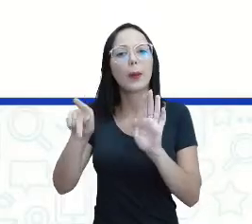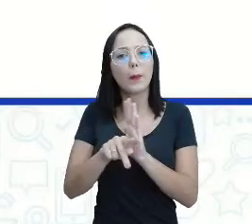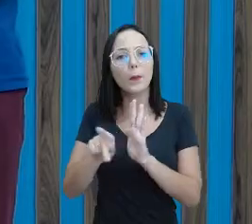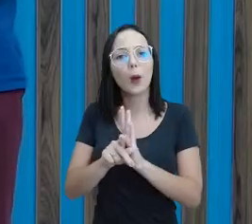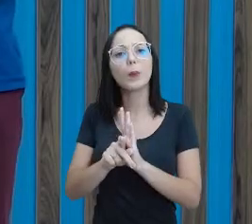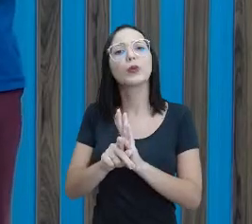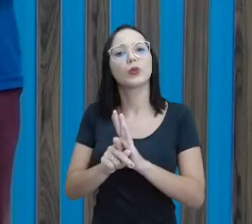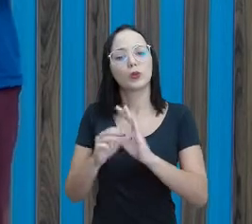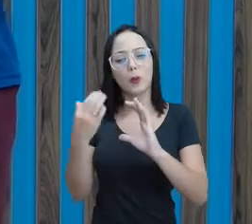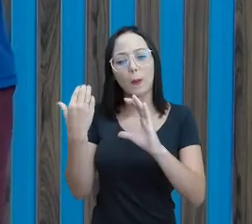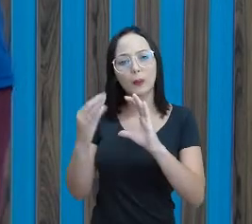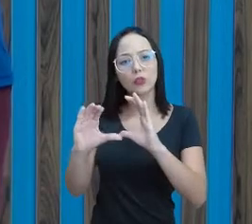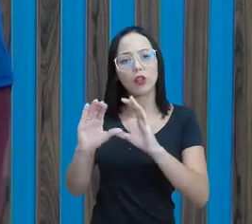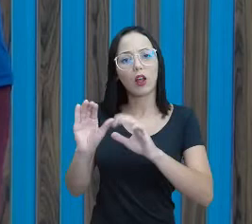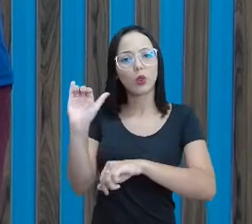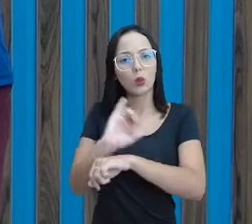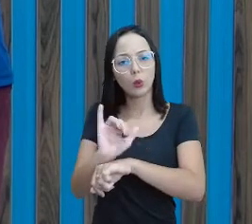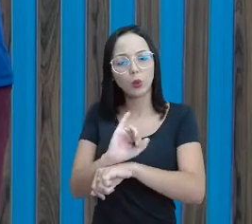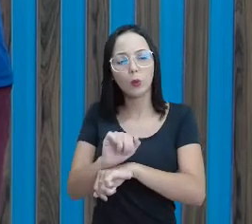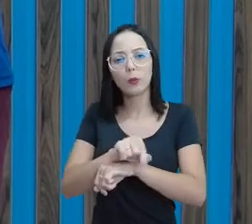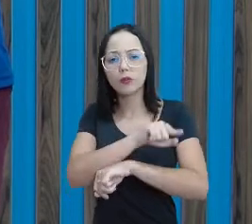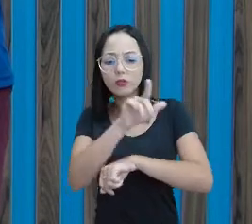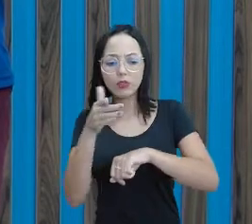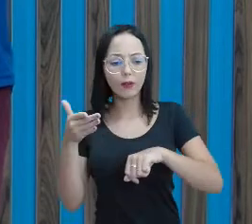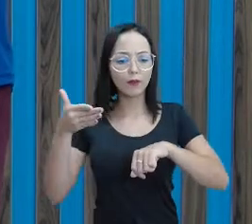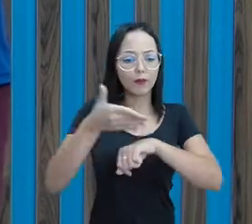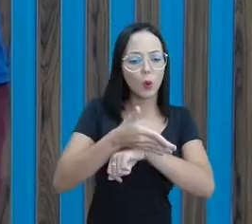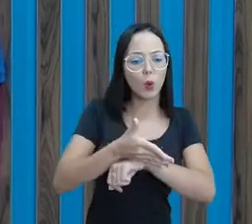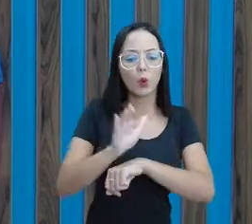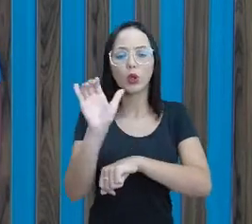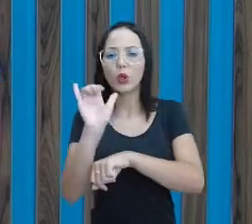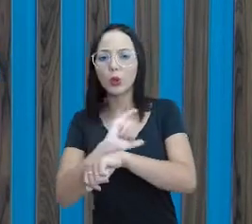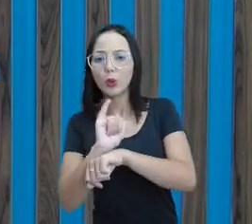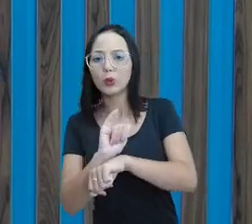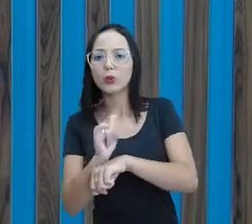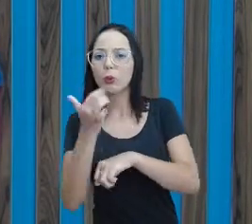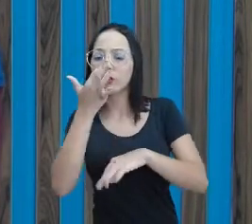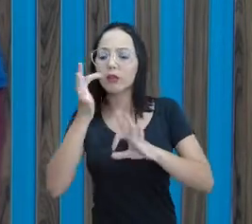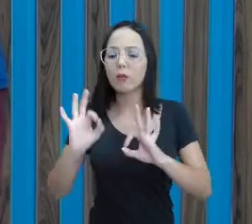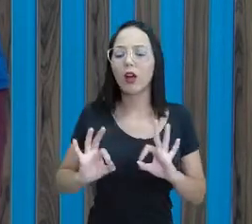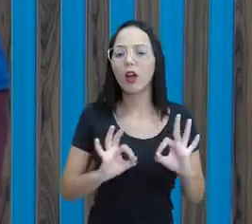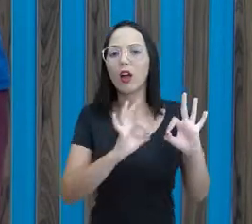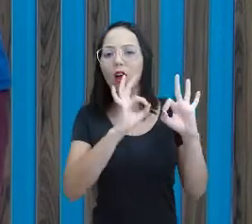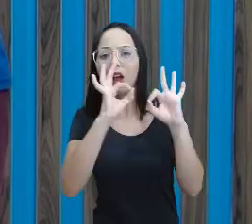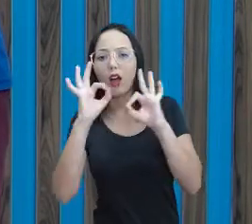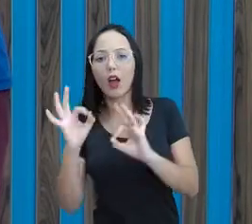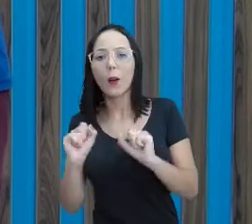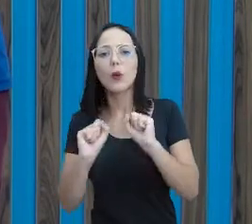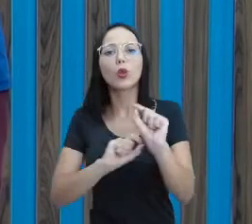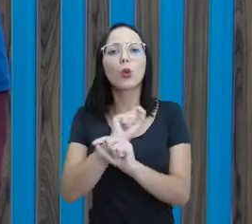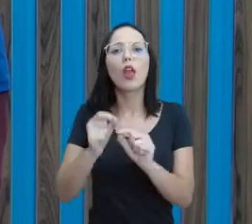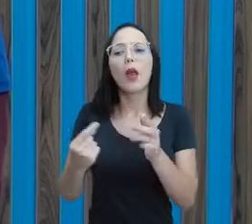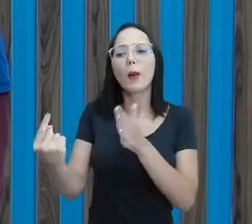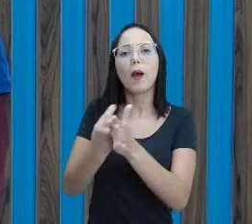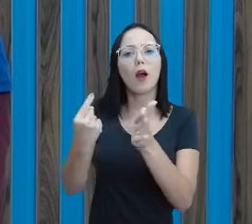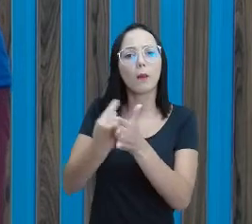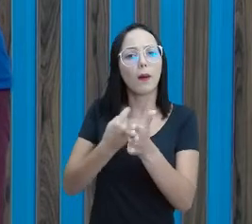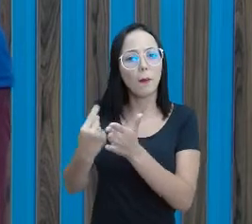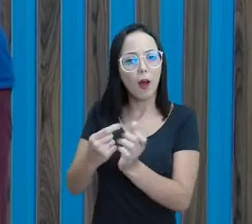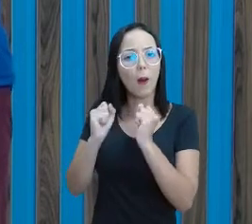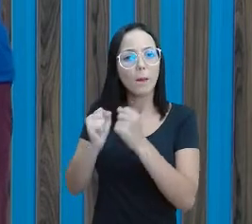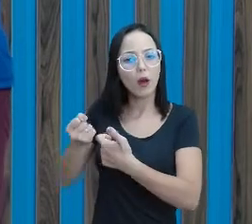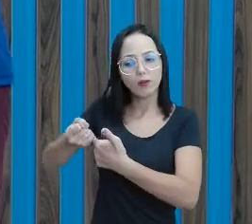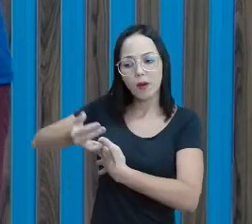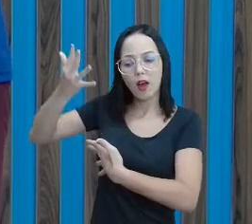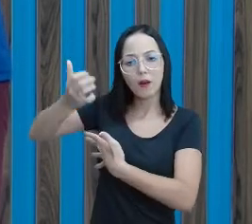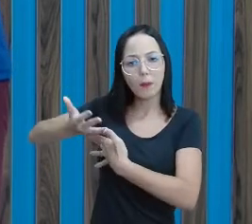no YouTube. Na hora que tu for lá no YouTube, ver essas aulas aí, tu pode chegar lá e mandar uma pergunta também que pode